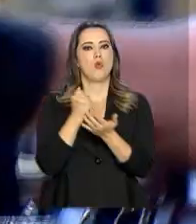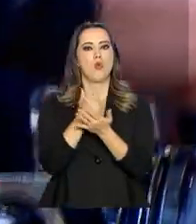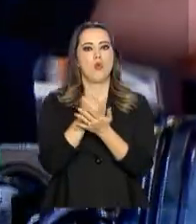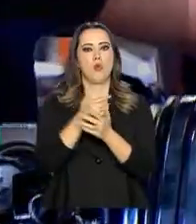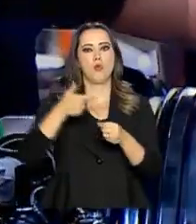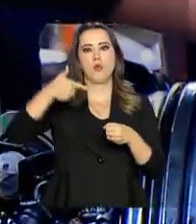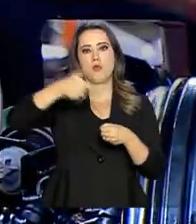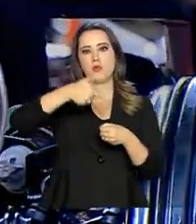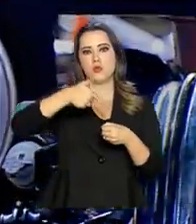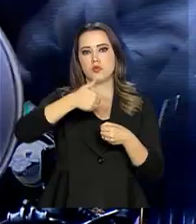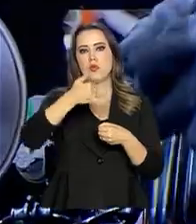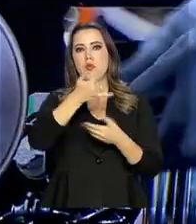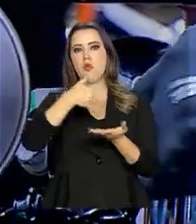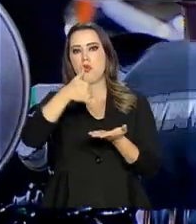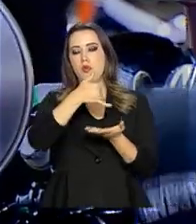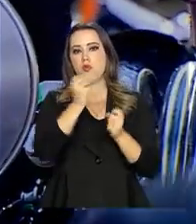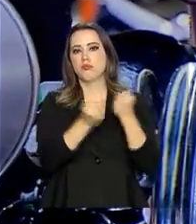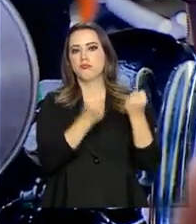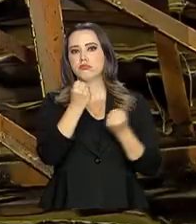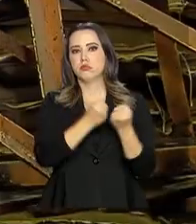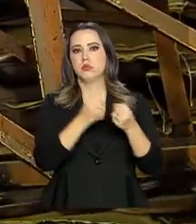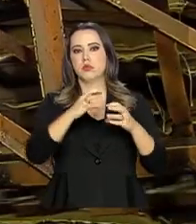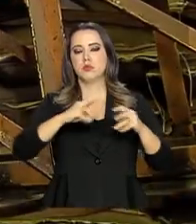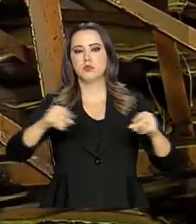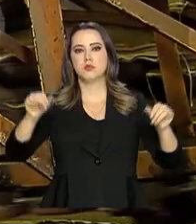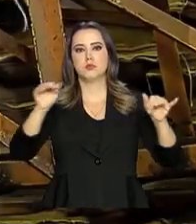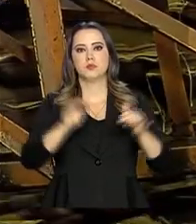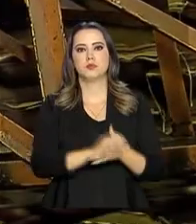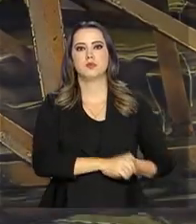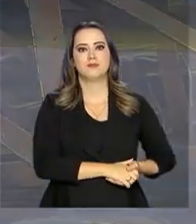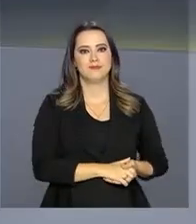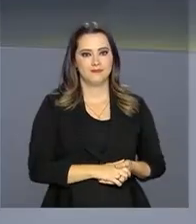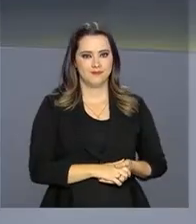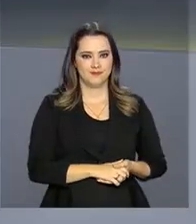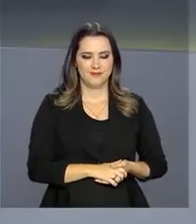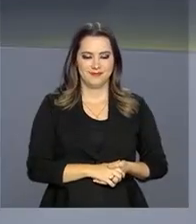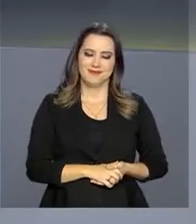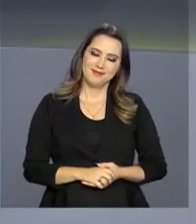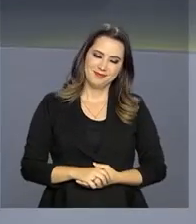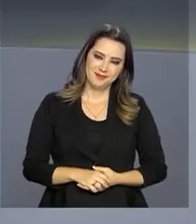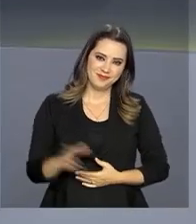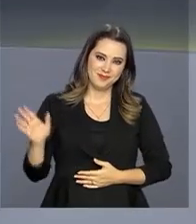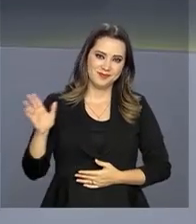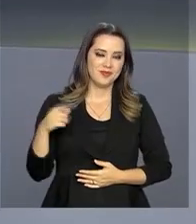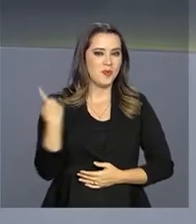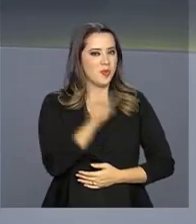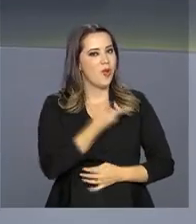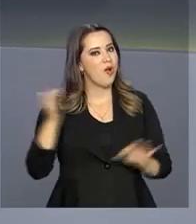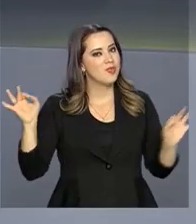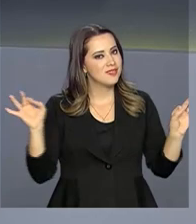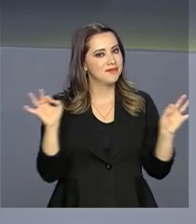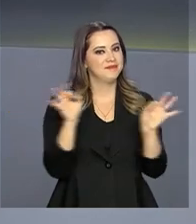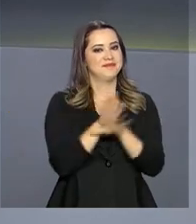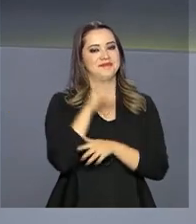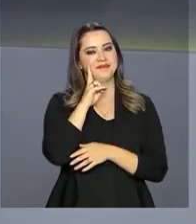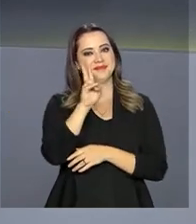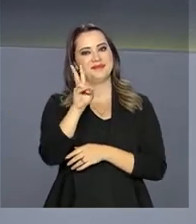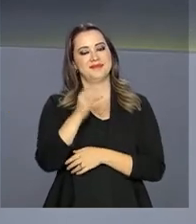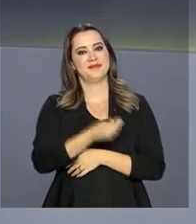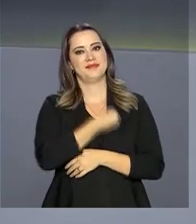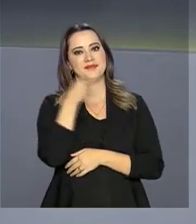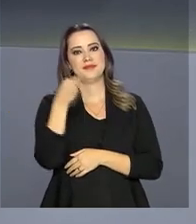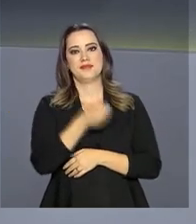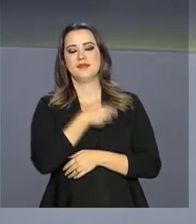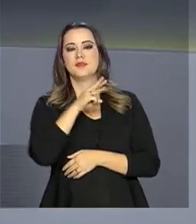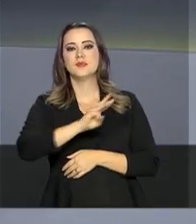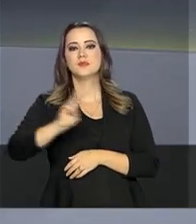combustíveis e lubrificantes, automóveis e cereais. Nós ficamos por aqui. Você acompanha a programação ao